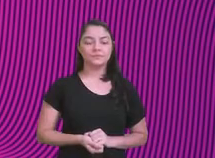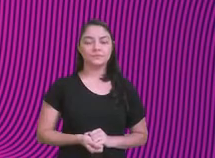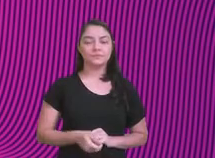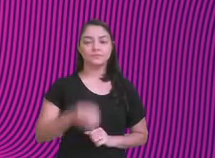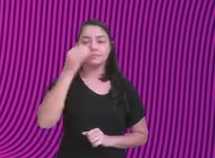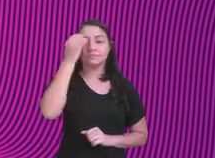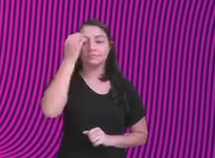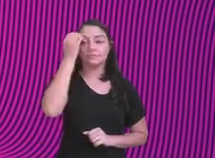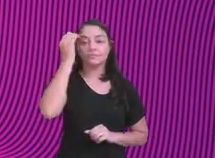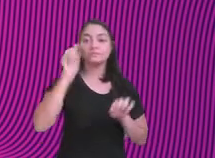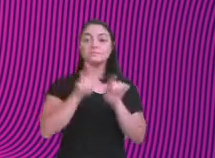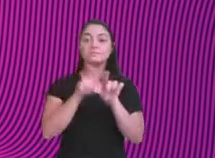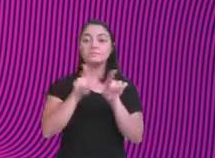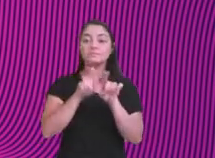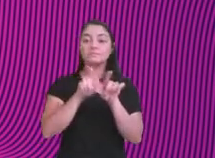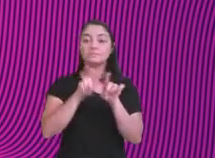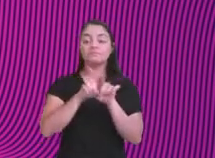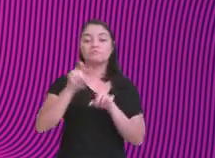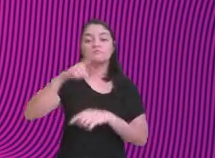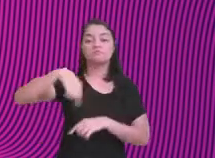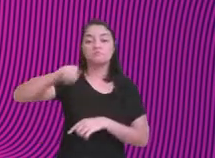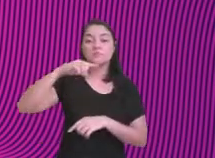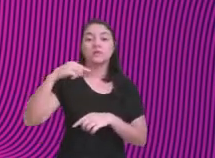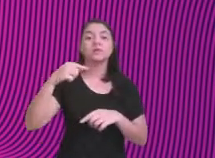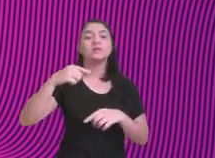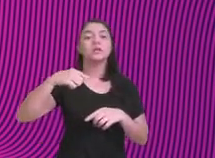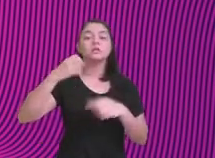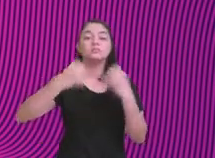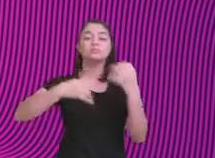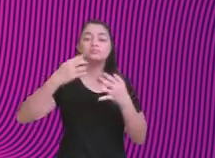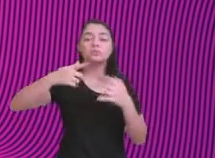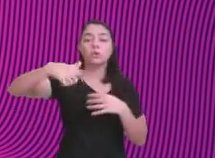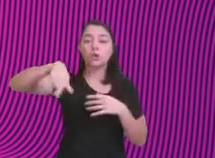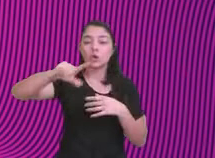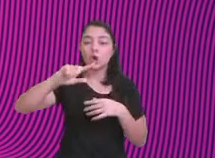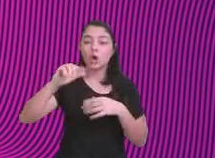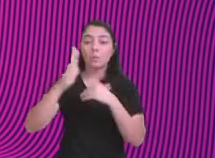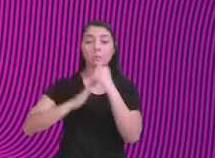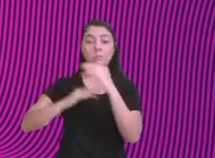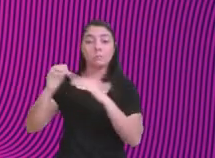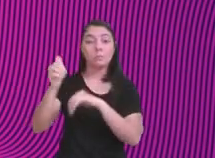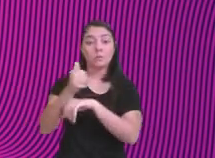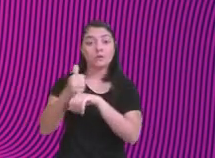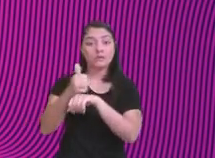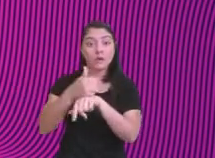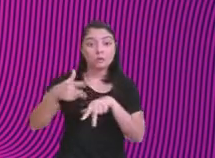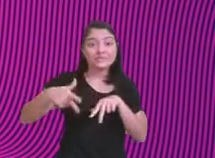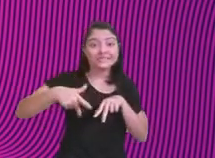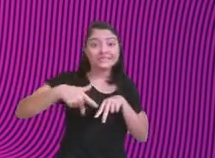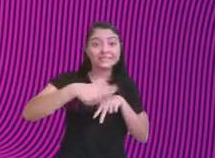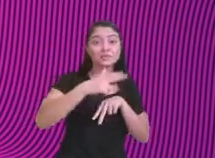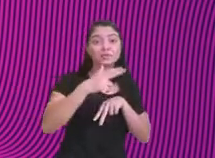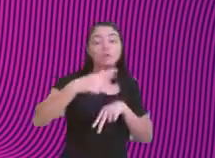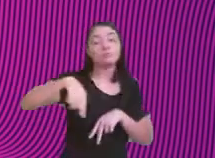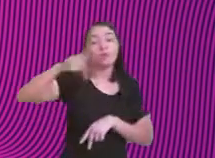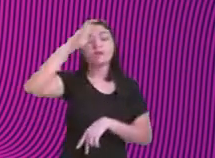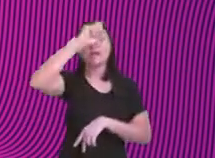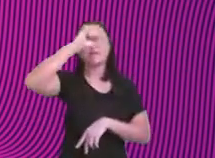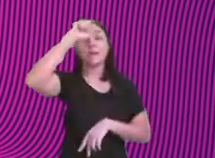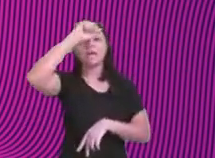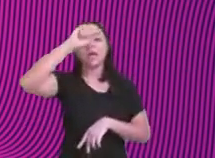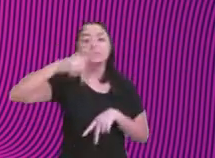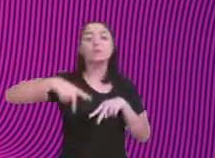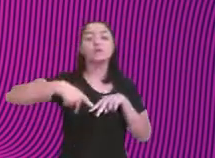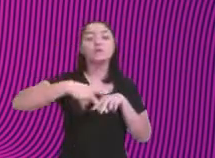E, desta forma, todos nós cirurgiões aprendemos a fazer cirurgia de câncer de reto.